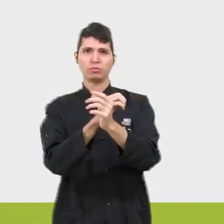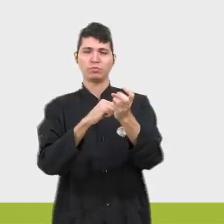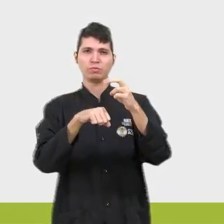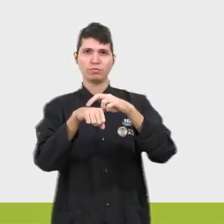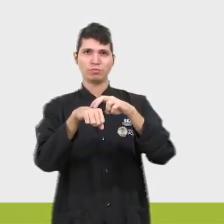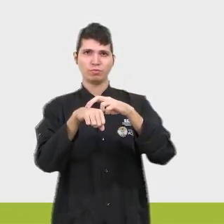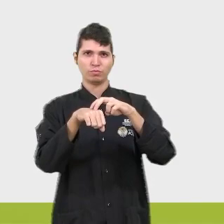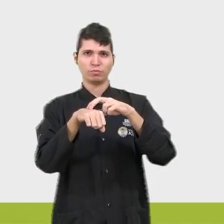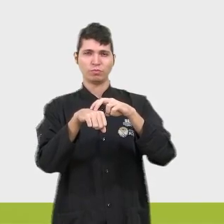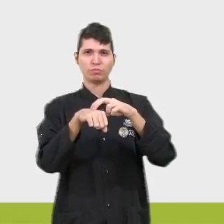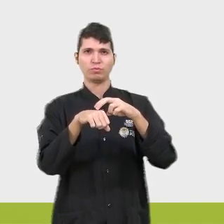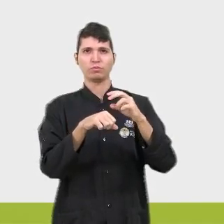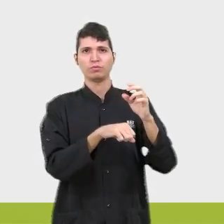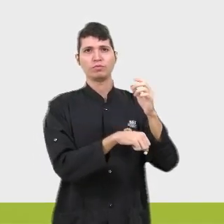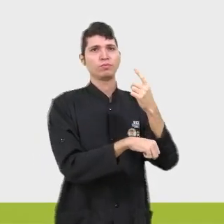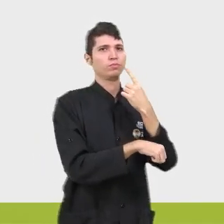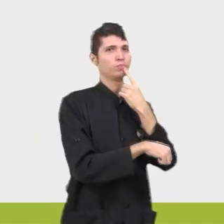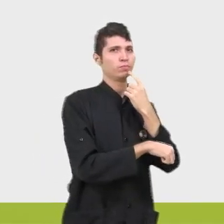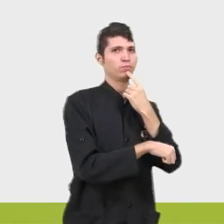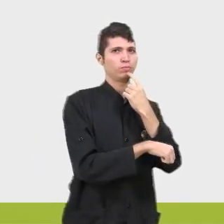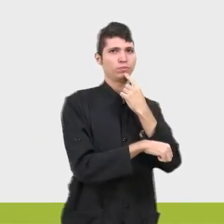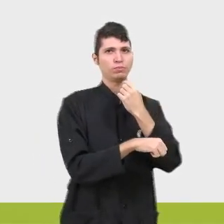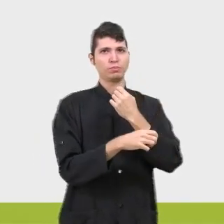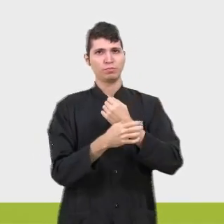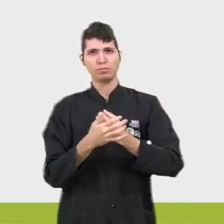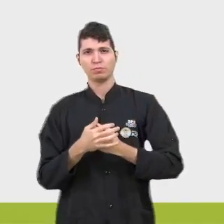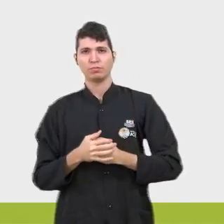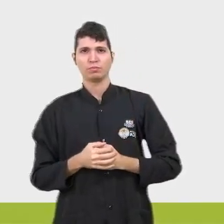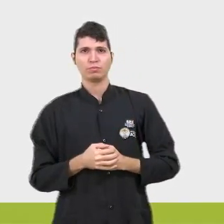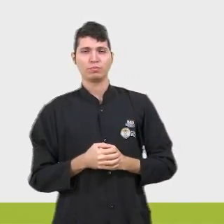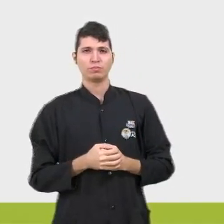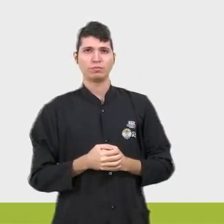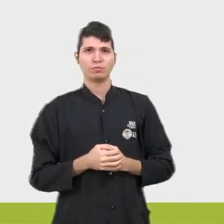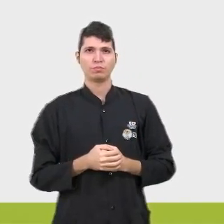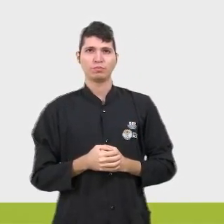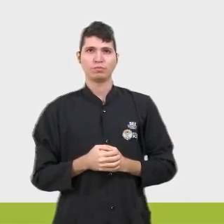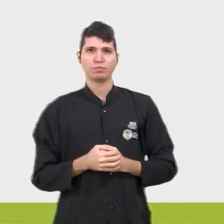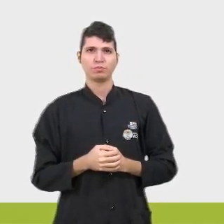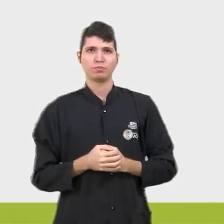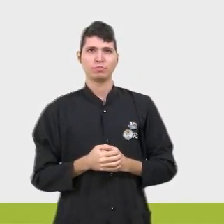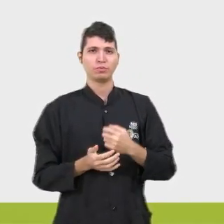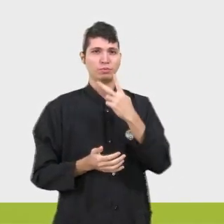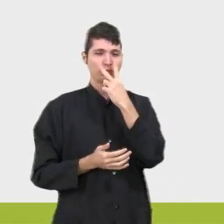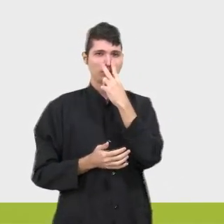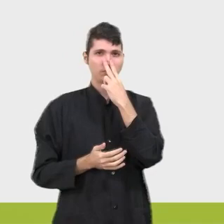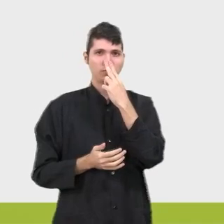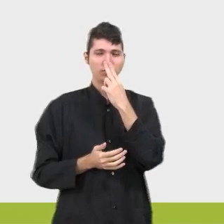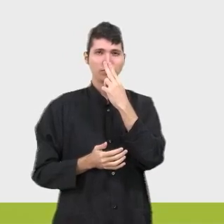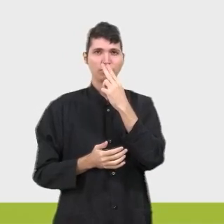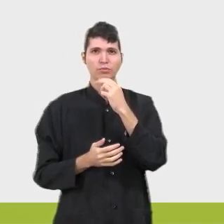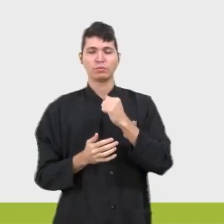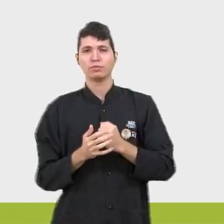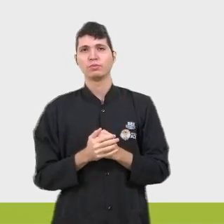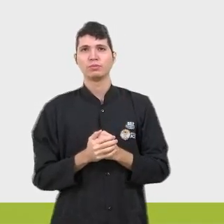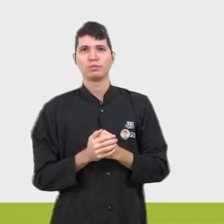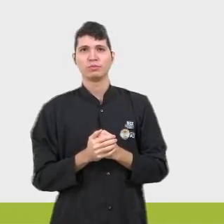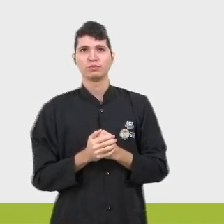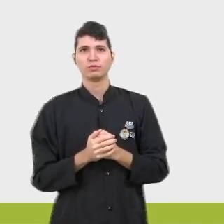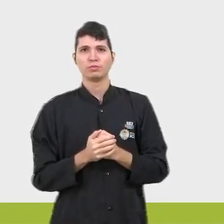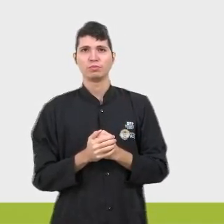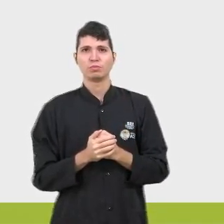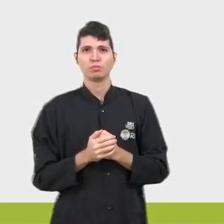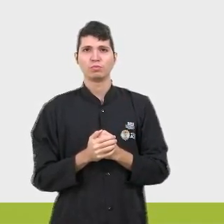comum. E aí eu vou estar falando assim, mais em comum com as plantas de hoje. Composição da